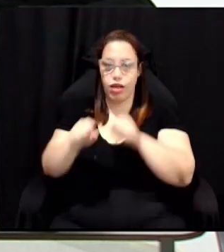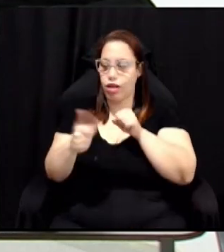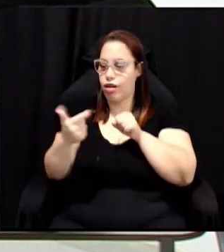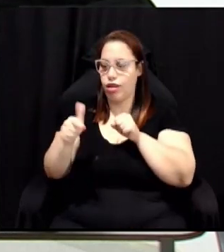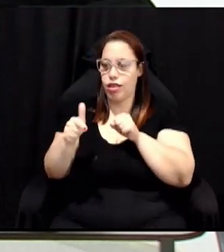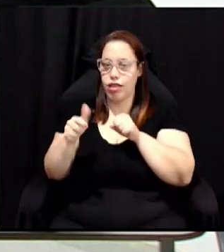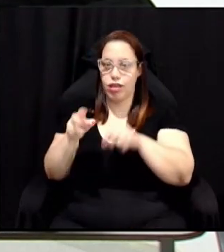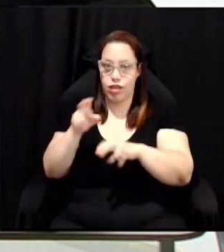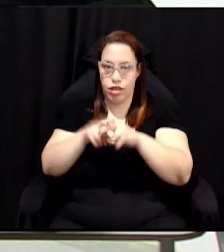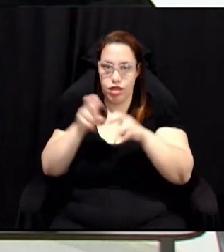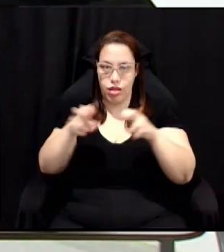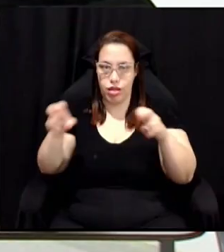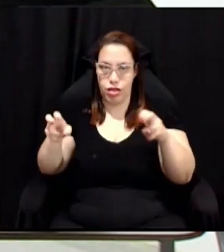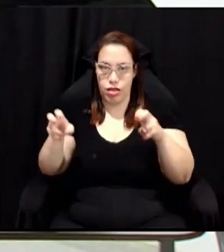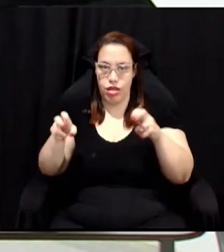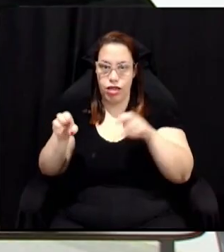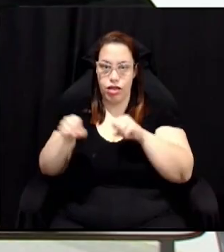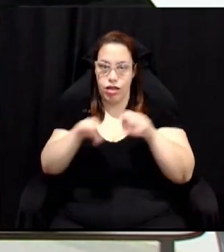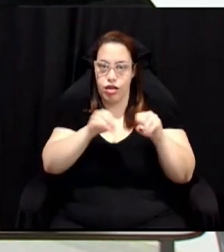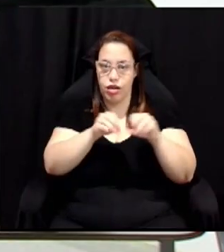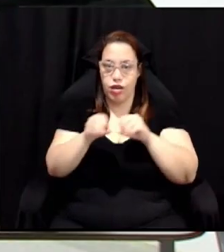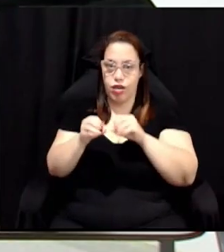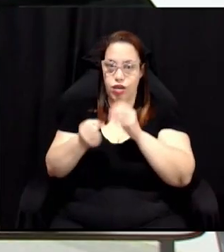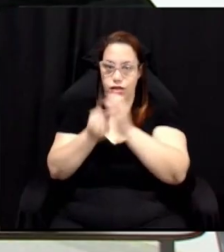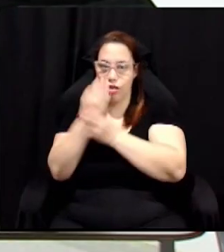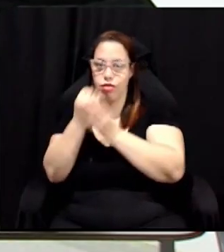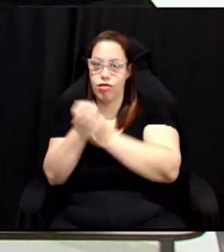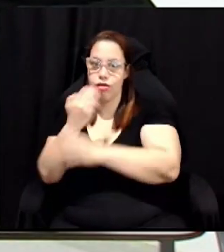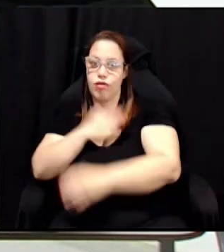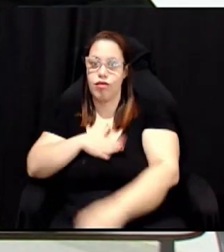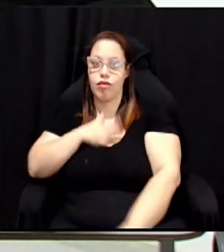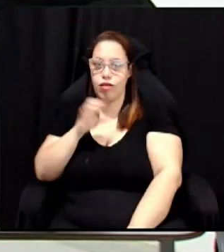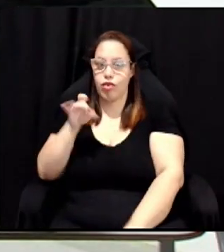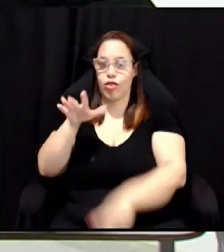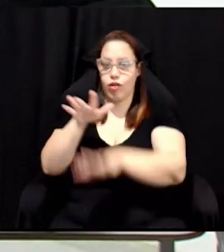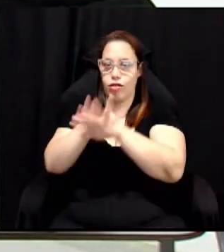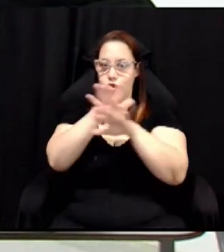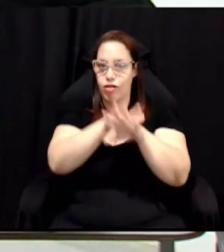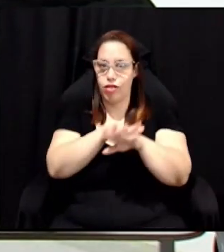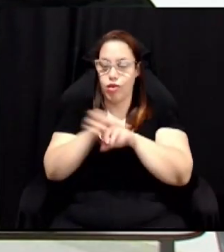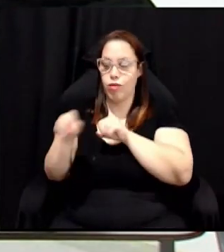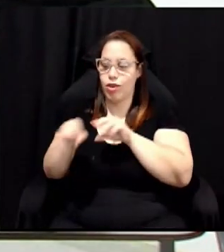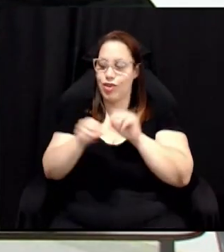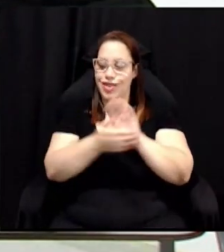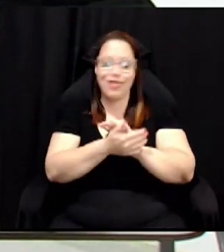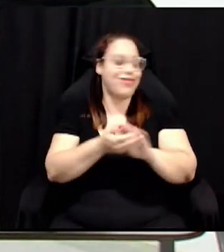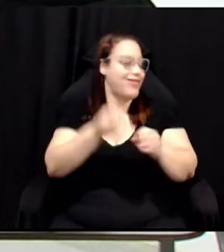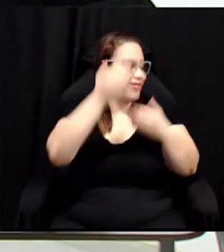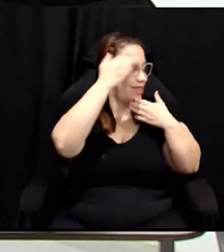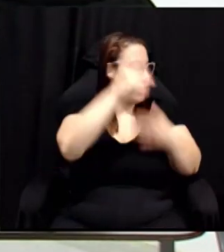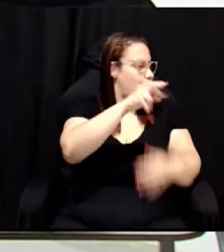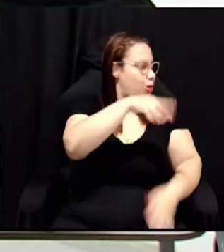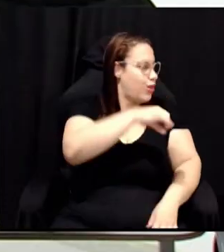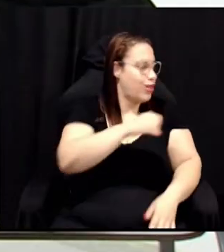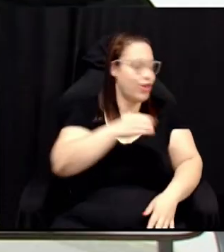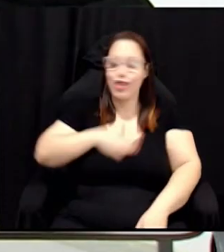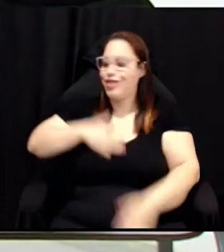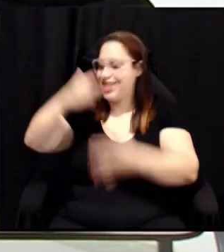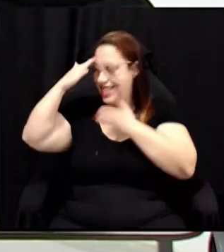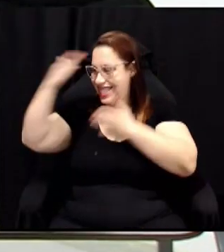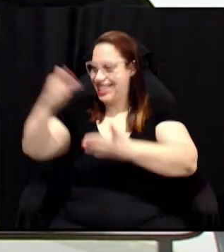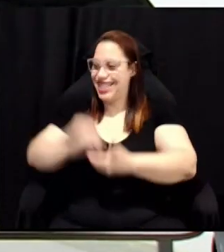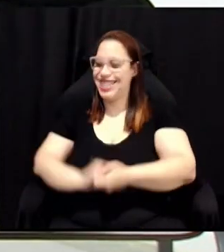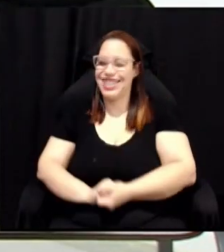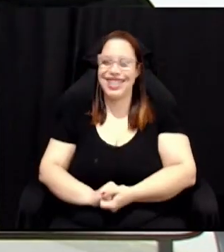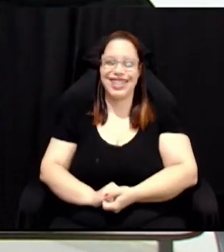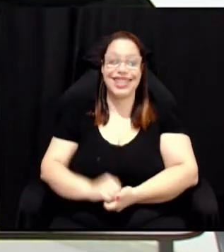poder lecionar. E aí eu comecei a criar esse gosto, não só pela matemática, mas também pela educação. Valeu, Bruno. Obrigado. Prazer, obrigado, gente. Bom, pessoal,